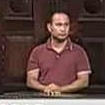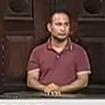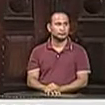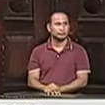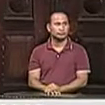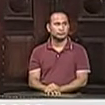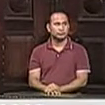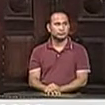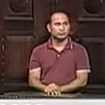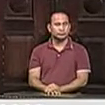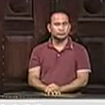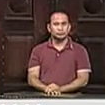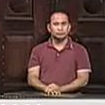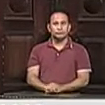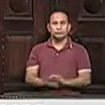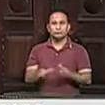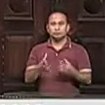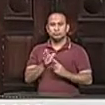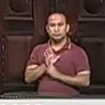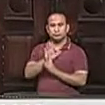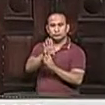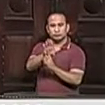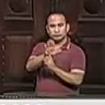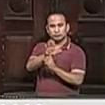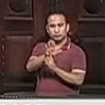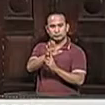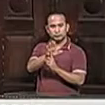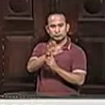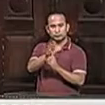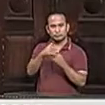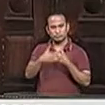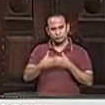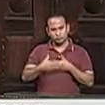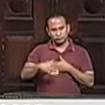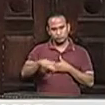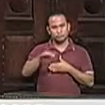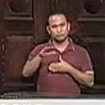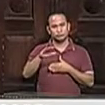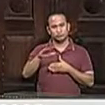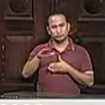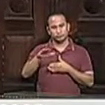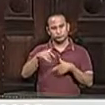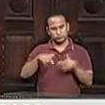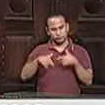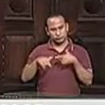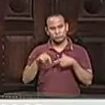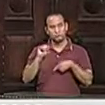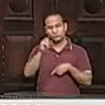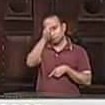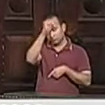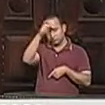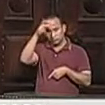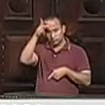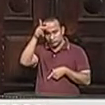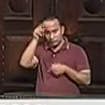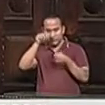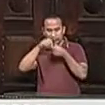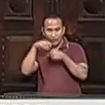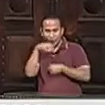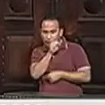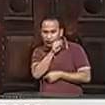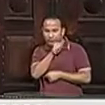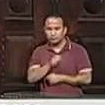Ao não sinalizar com a continuidade desses serviços, O que a Prefeitura faz